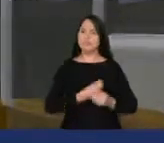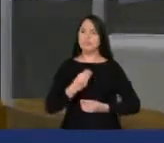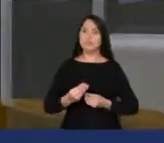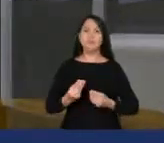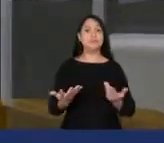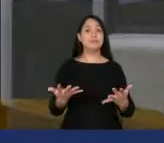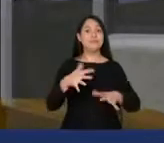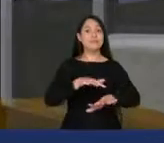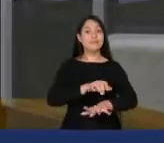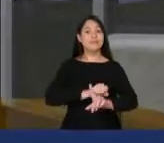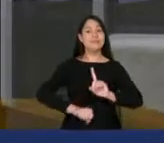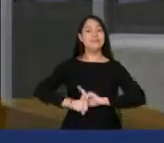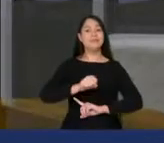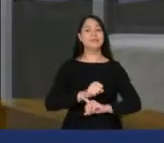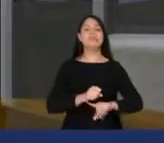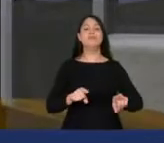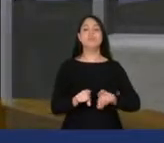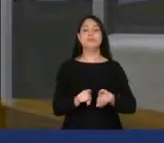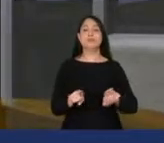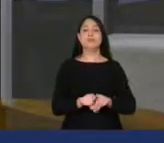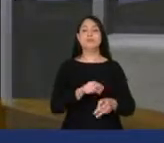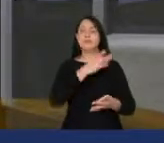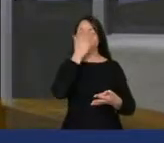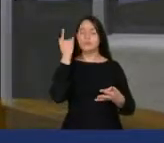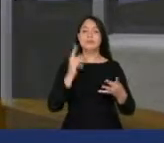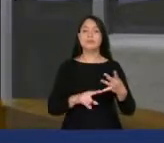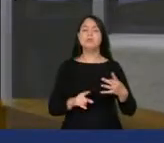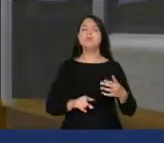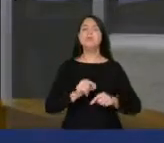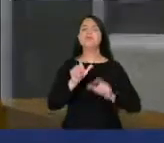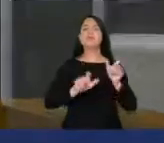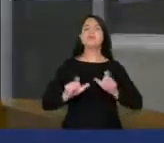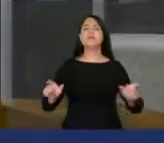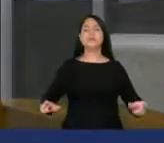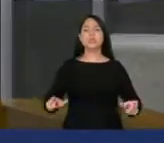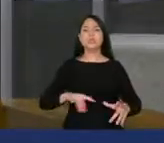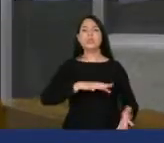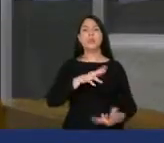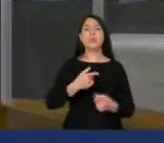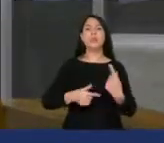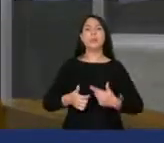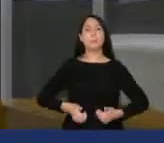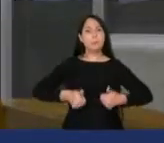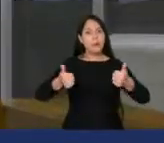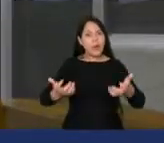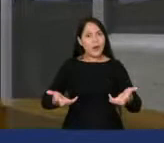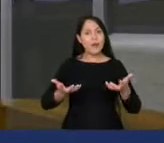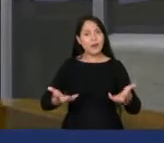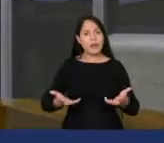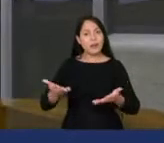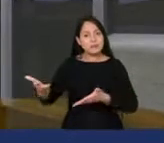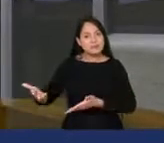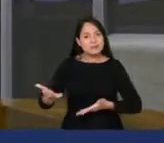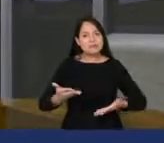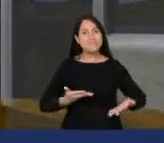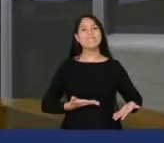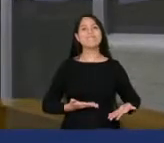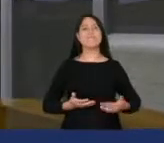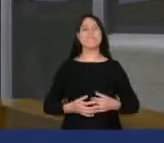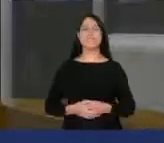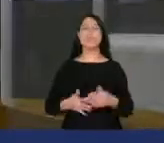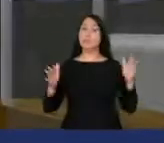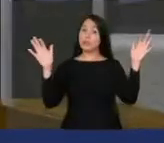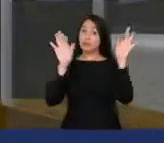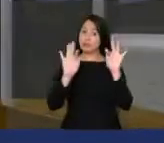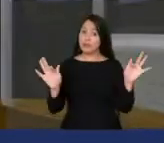ao acolhimento de pessoas que querem um rumo melhor para suas vidas. Felicito os dirigentes, alguns destes